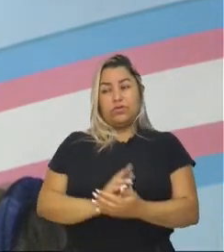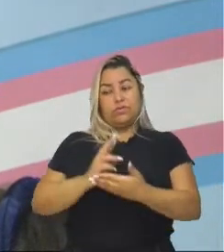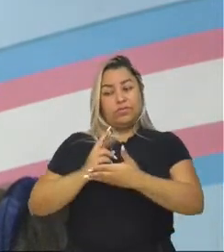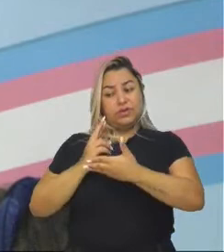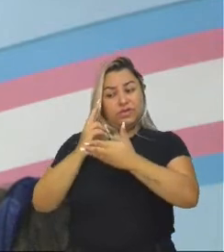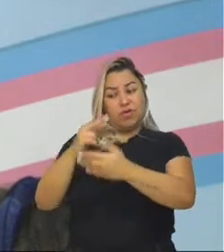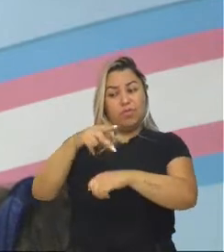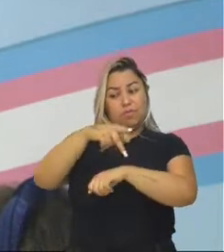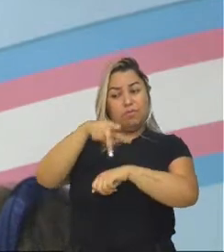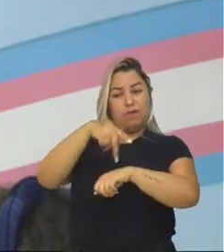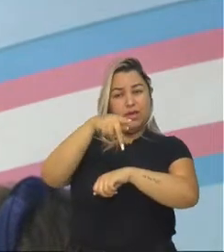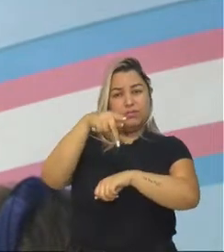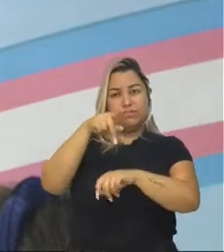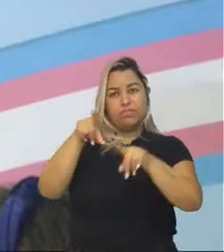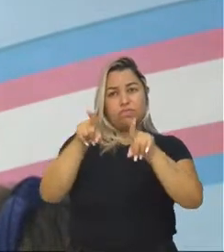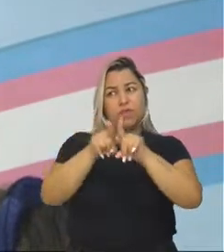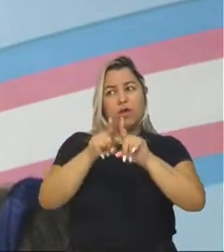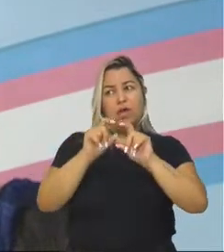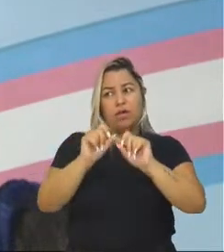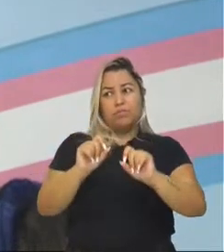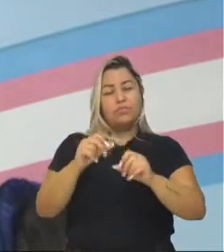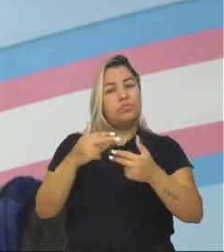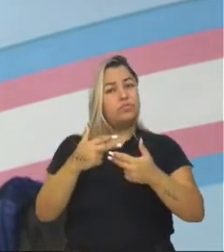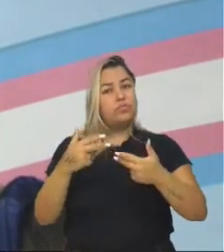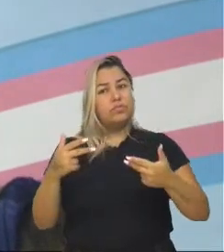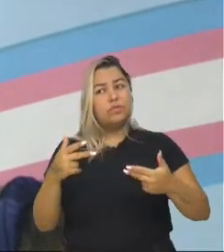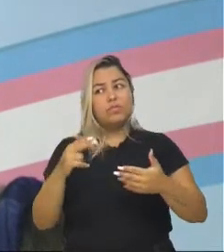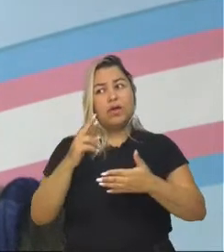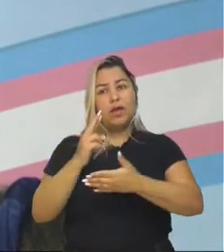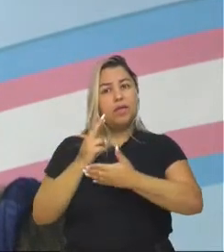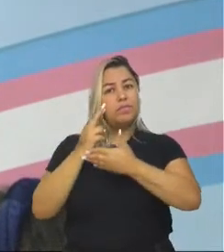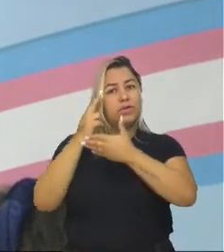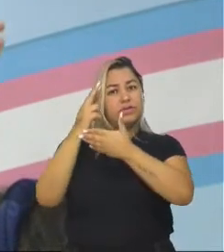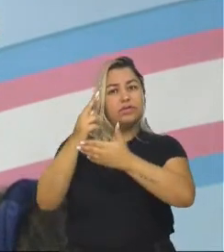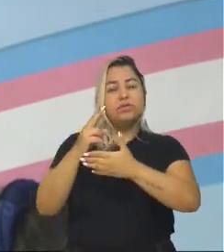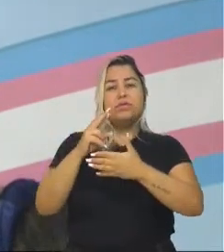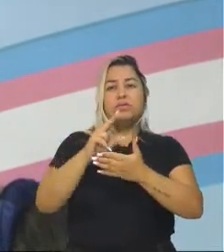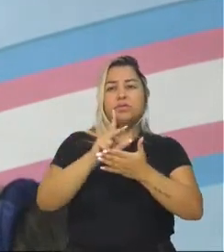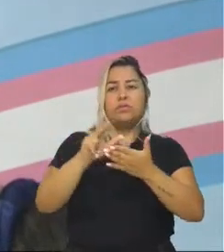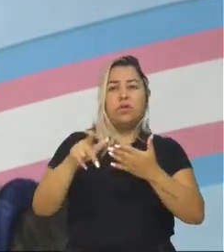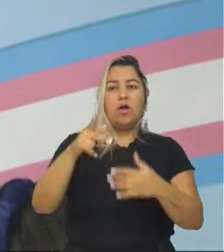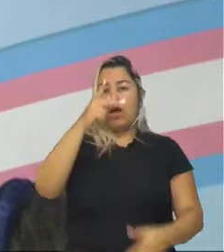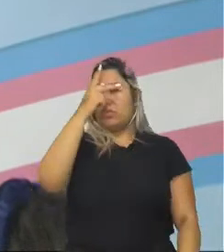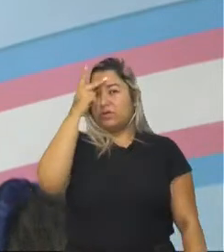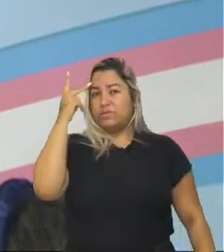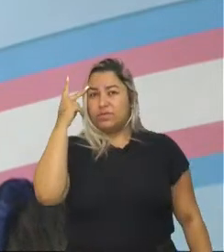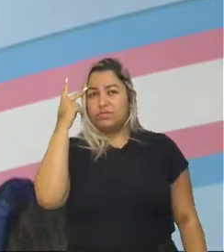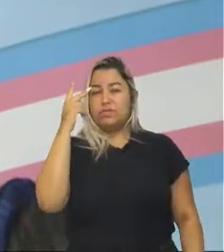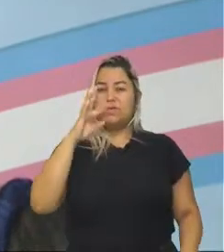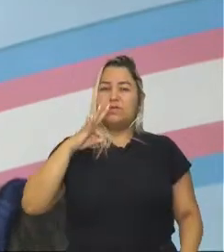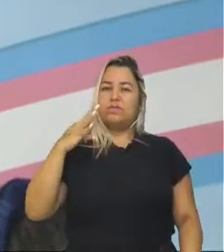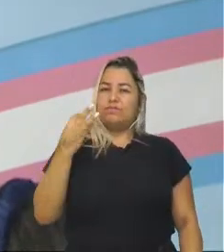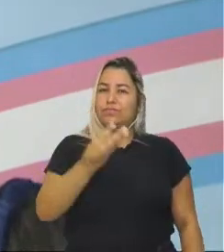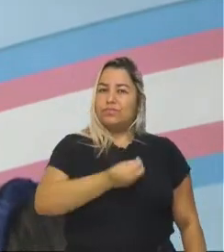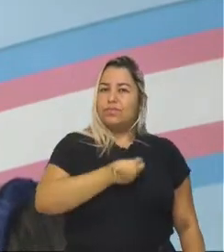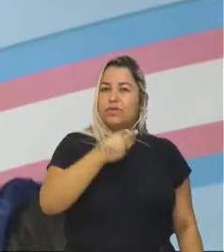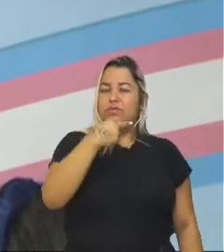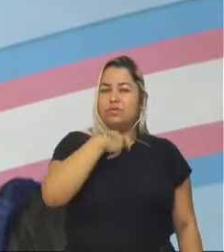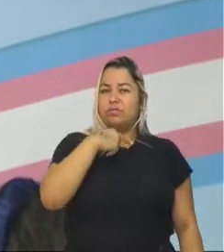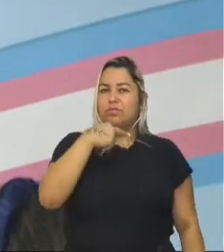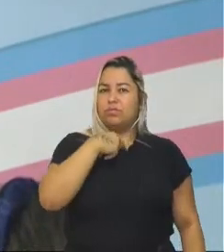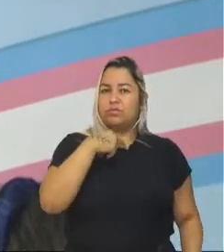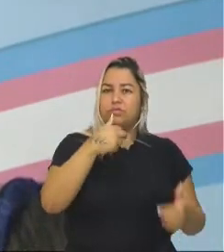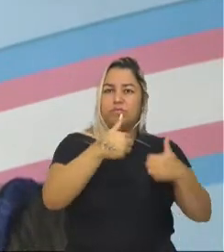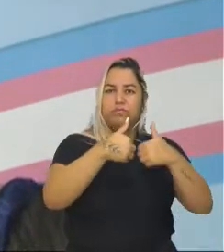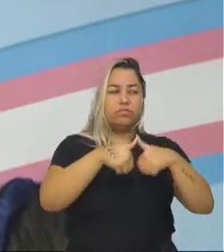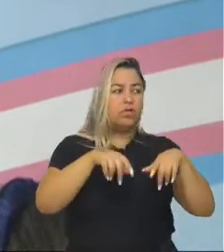país. Nós estamos representando o nosso país. Nós estamos representando tantas outras pessoas trans que não podem estar aqui, ou